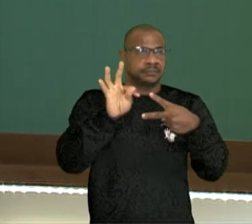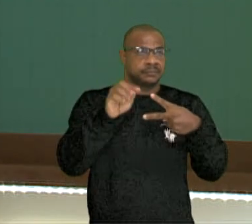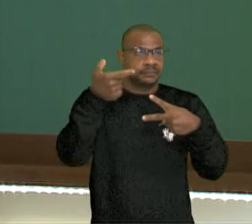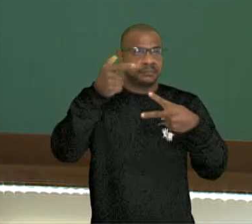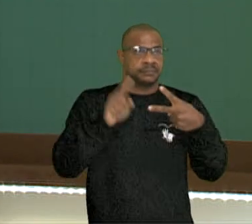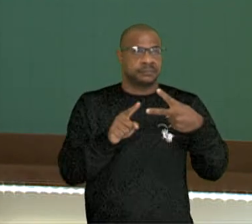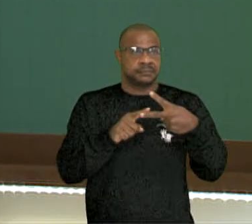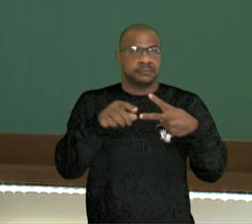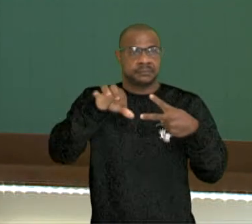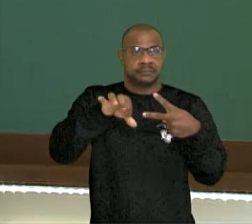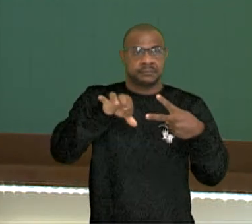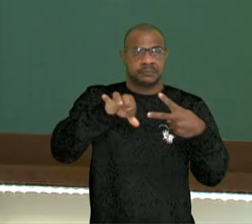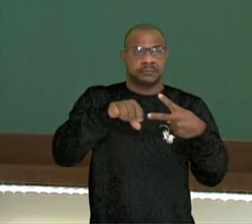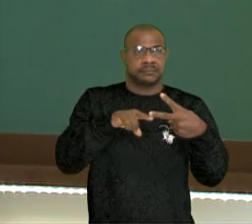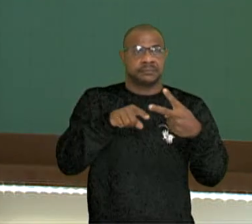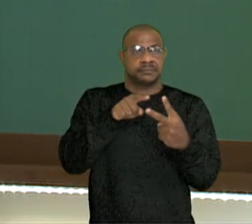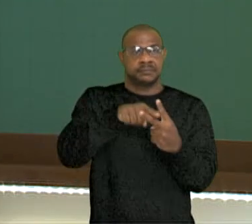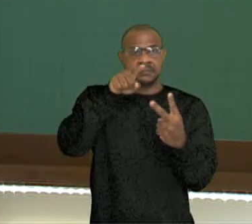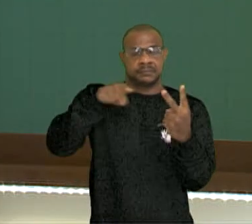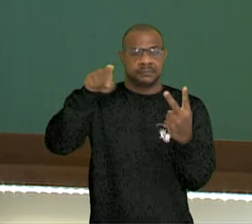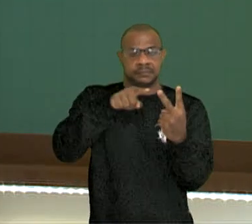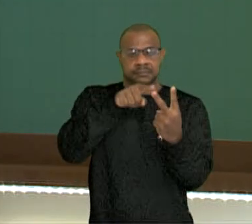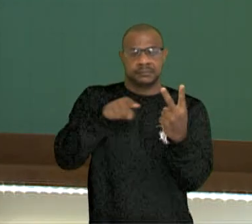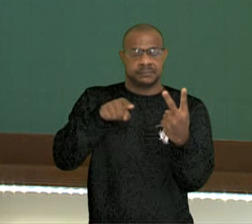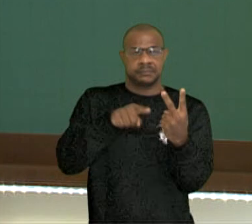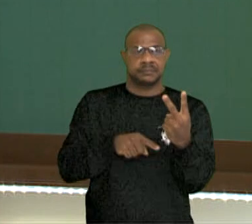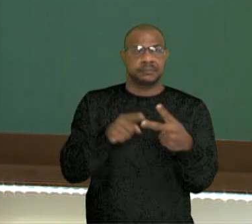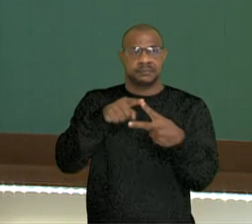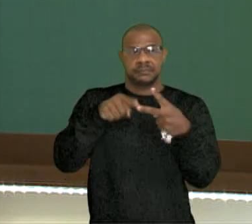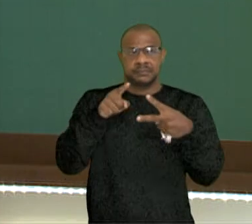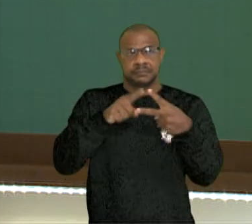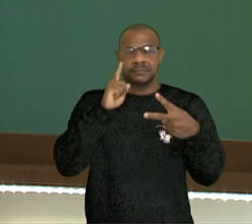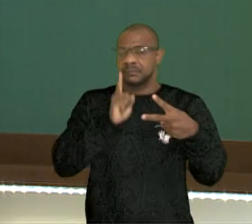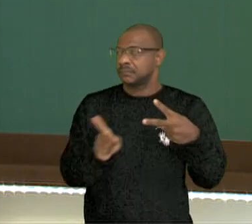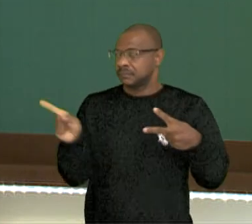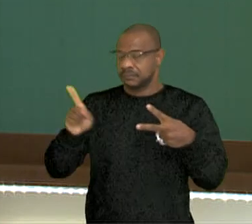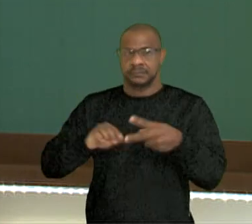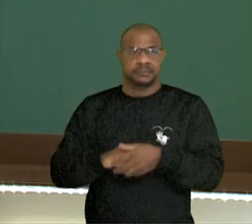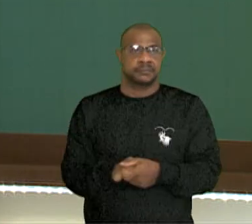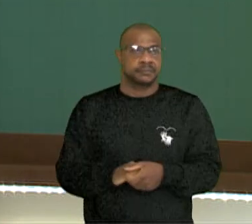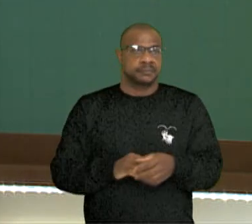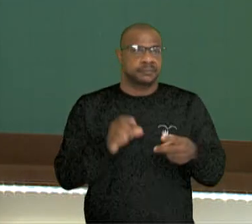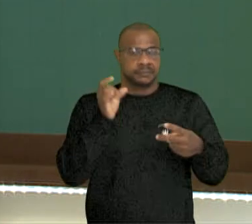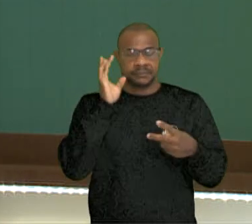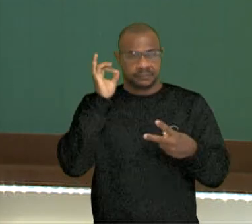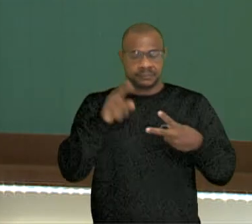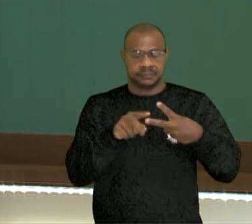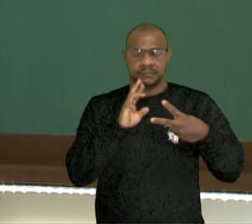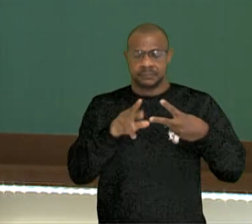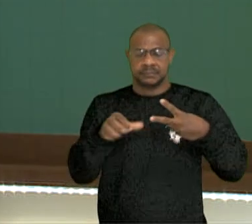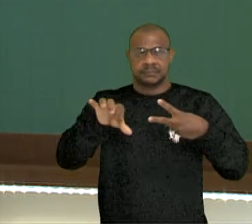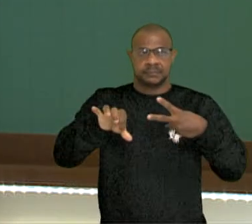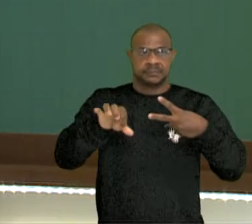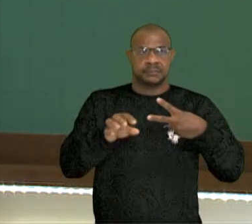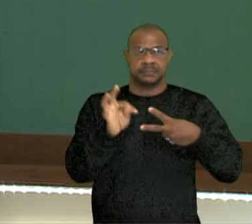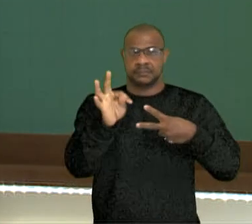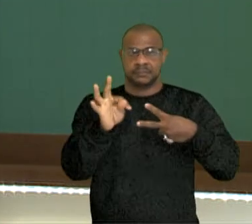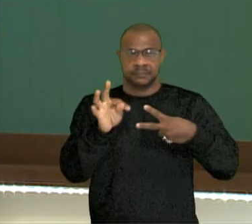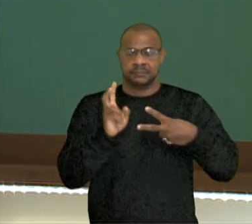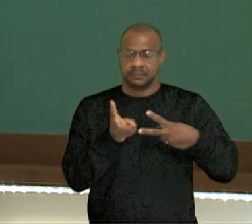fácil, né? Raiz quadrada de t ao quadrado, t. Raiz quadrada de 9, 3. Segundo passo, lembra o que é?